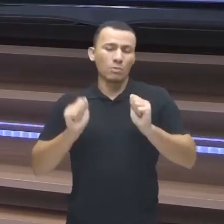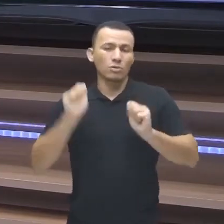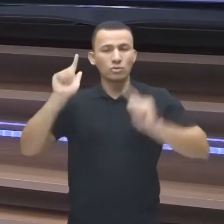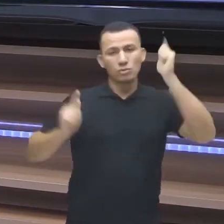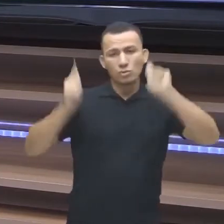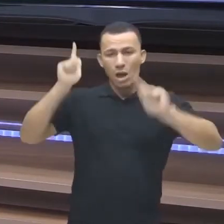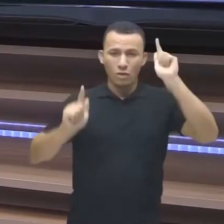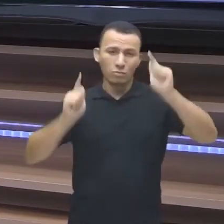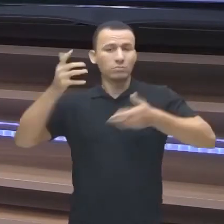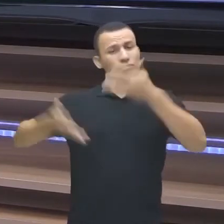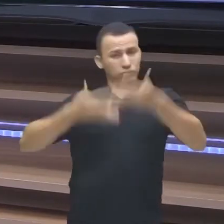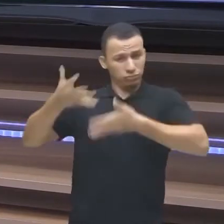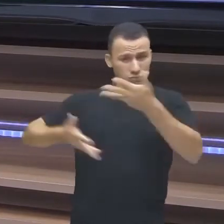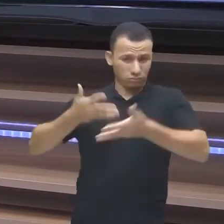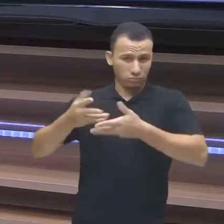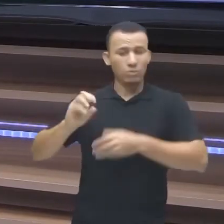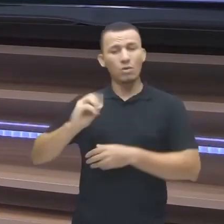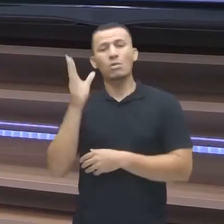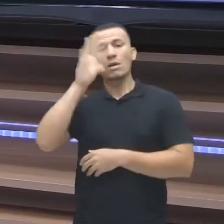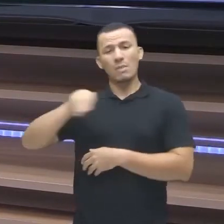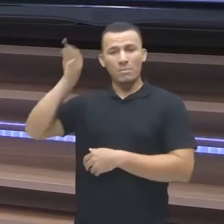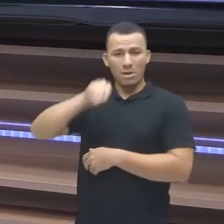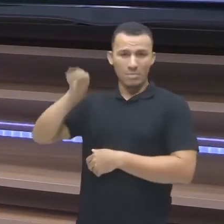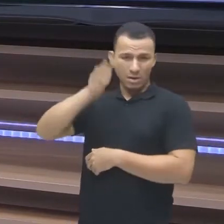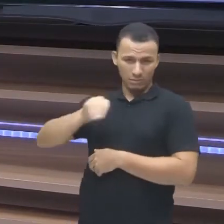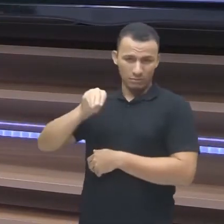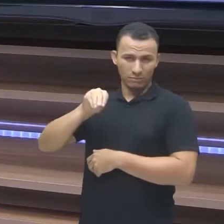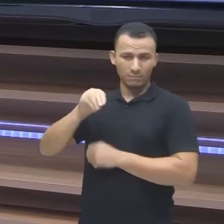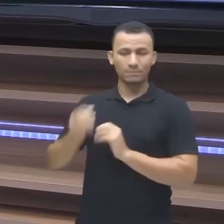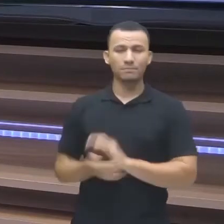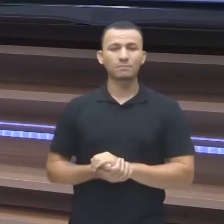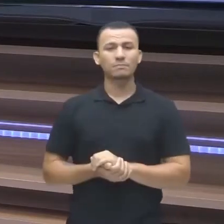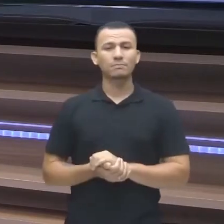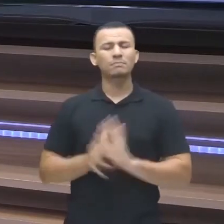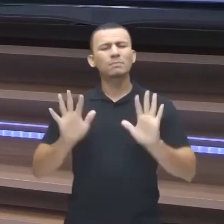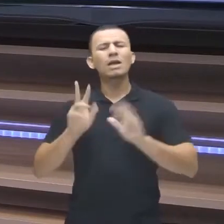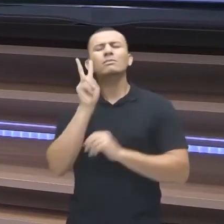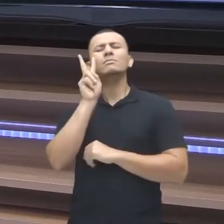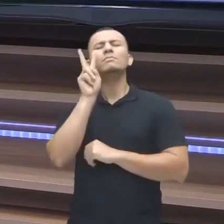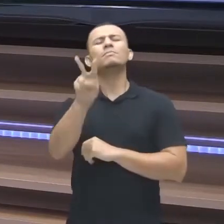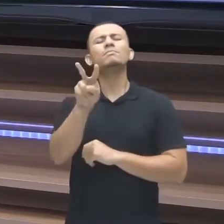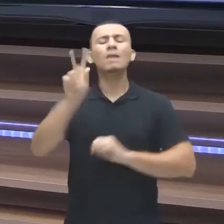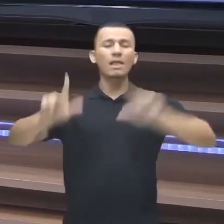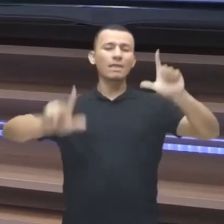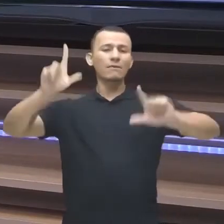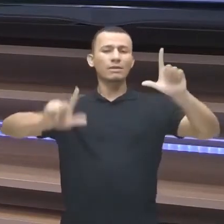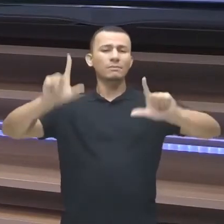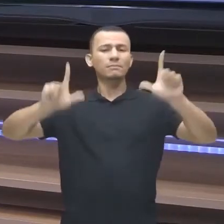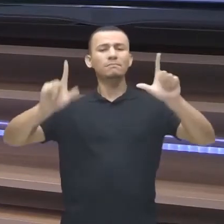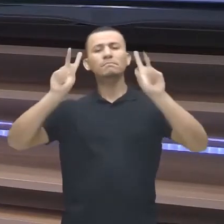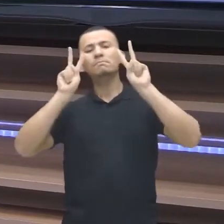fala, não é verdade? Ah, professora, eu estou lhe assistindo da